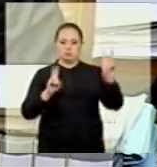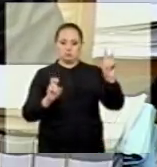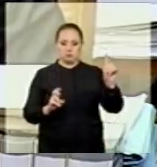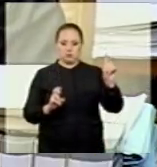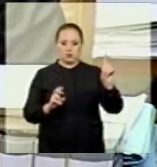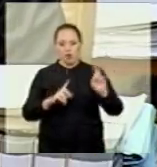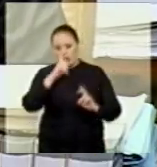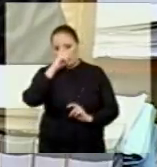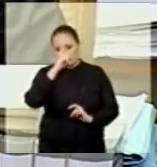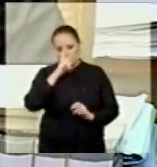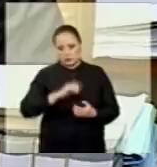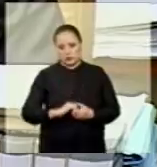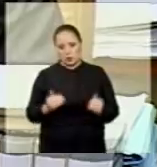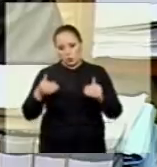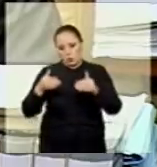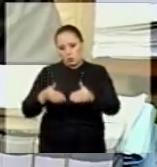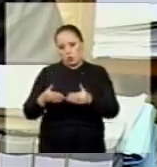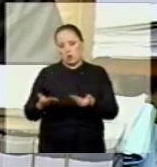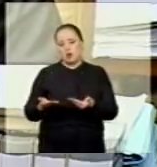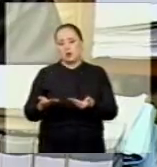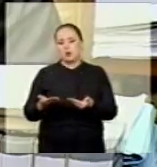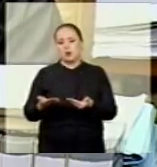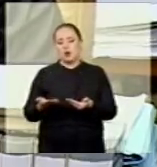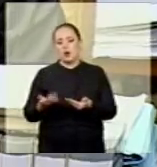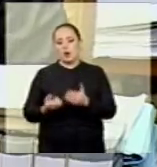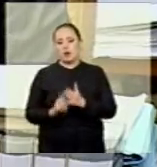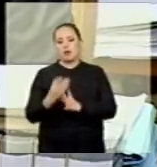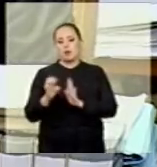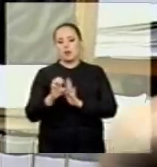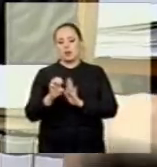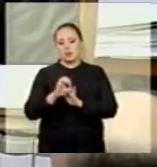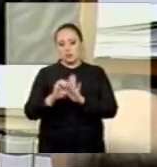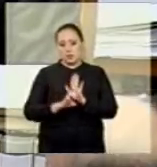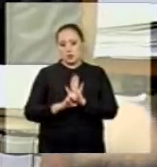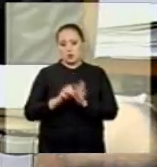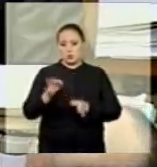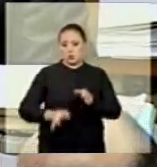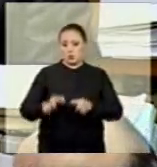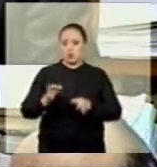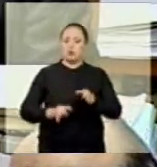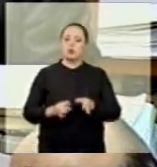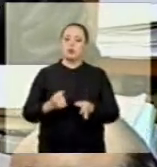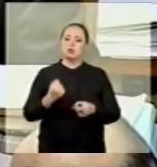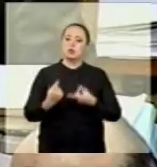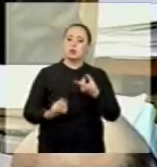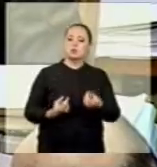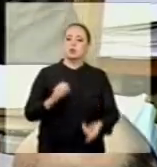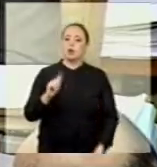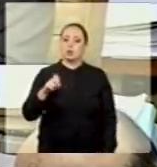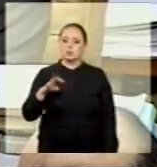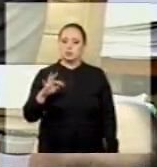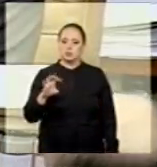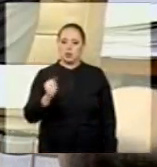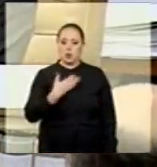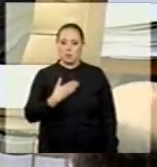muneris, destinada, portanto, a compor o estatuto jurídico de determinados agentes públicos,